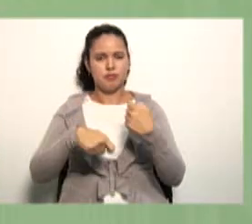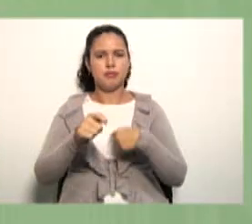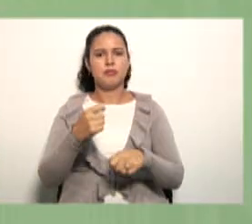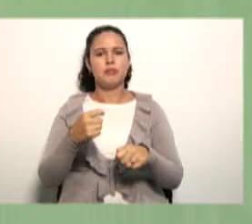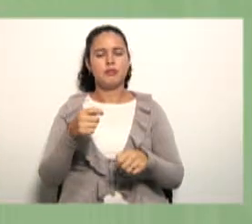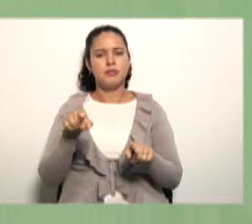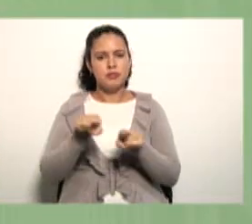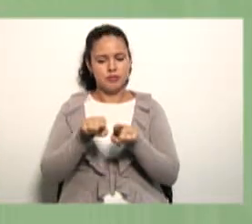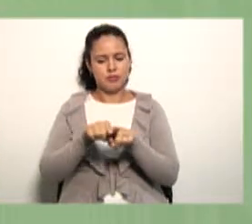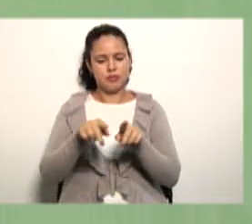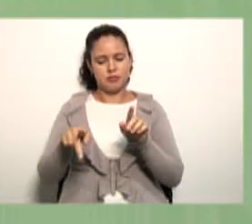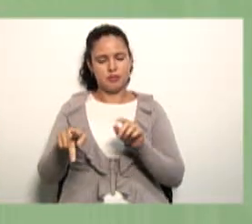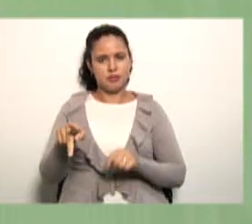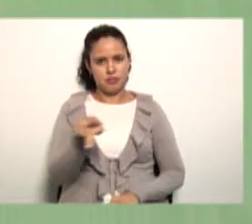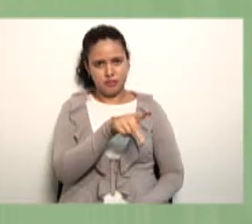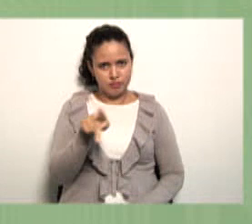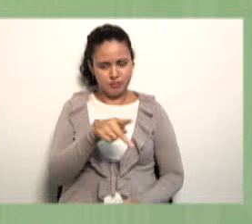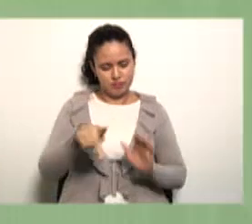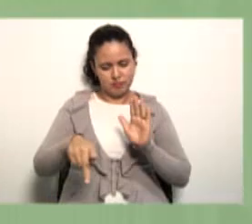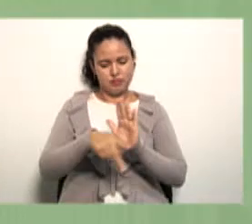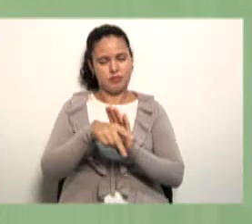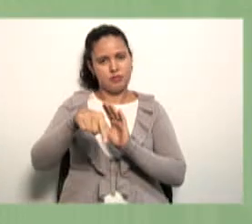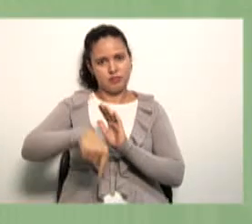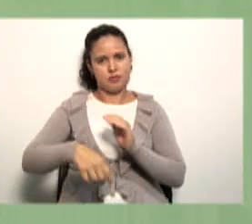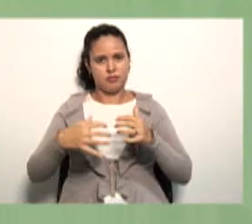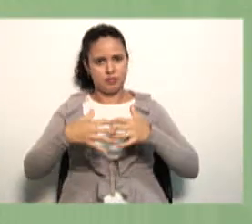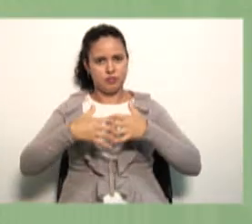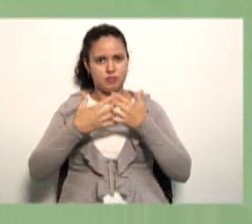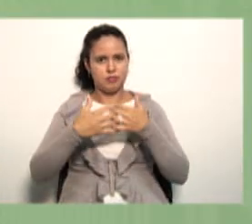sou professora efetiva do IFRO na área de Economia.